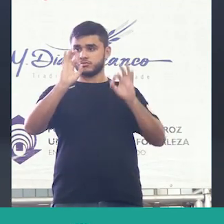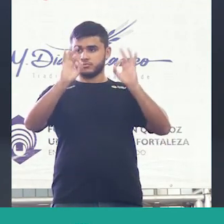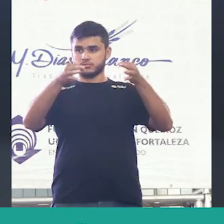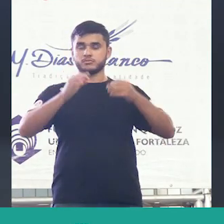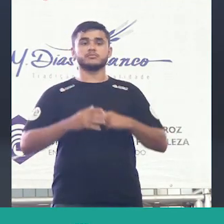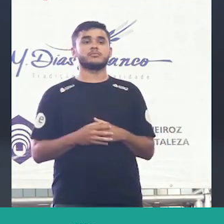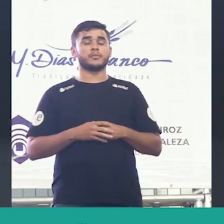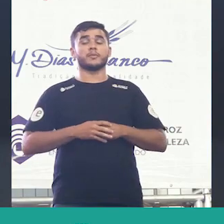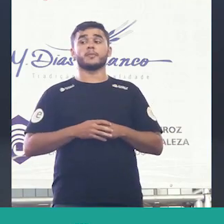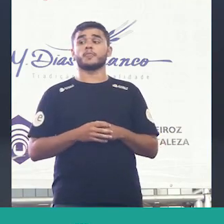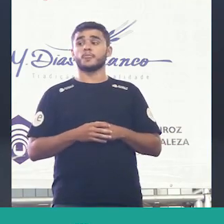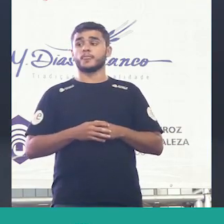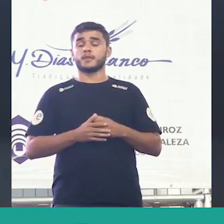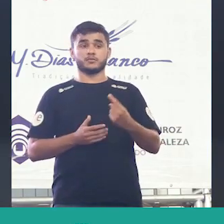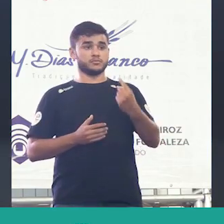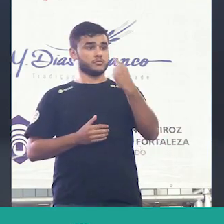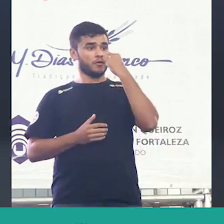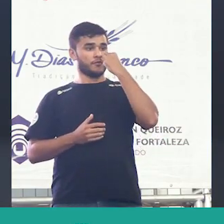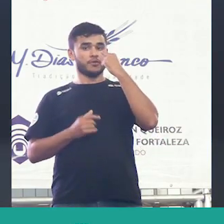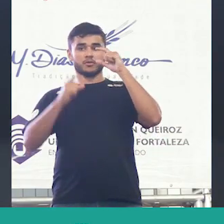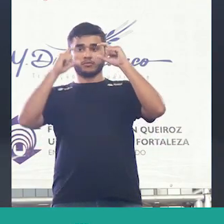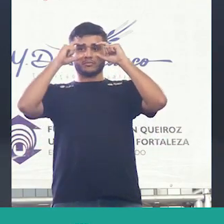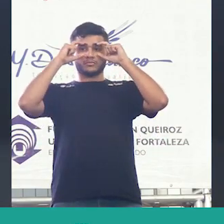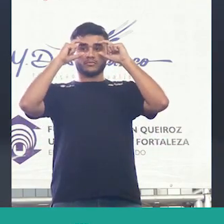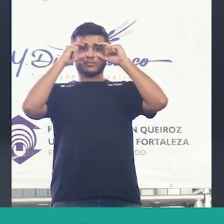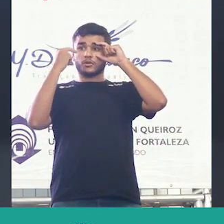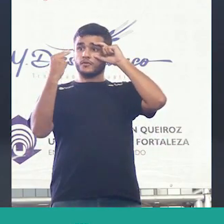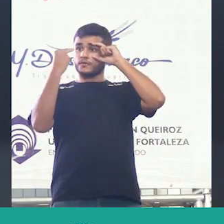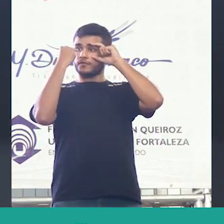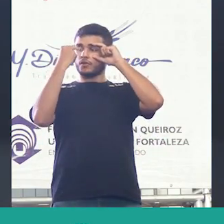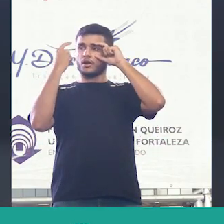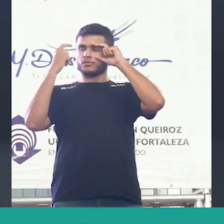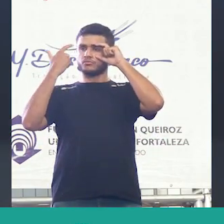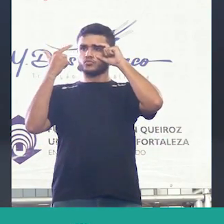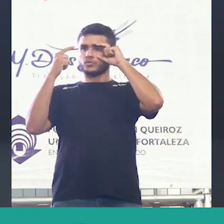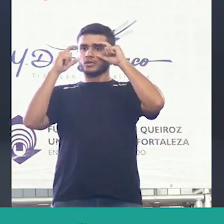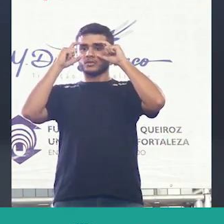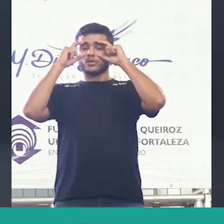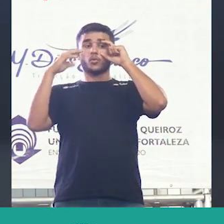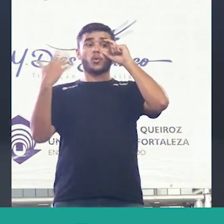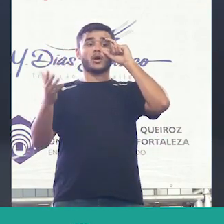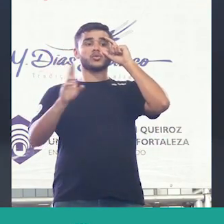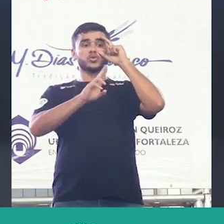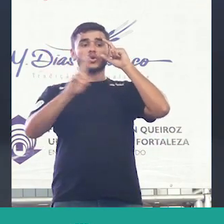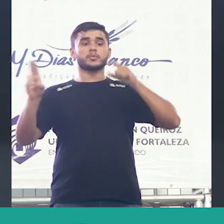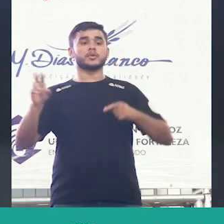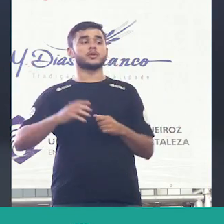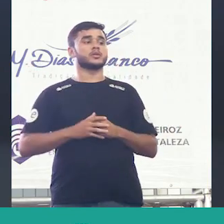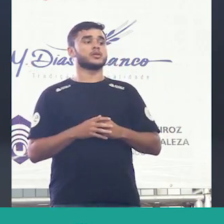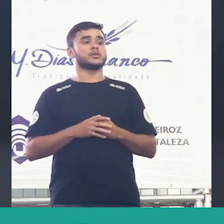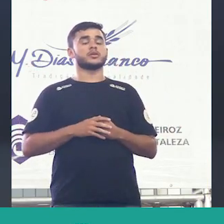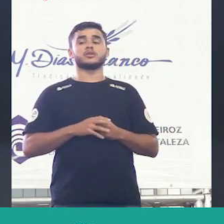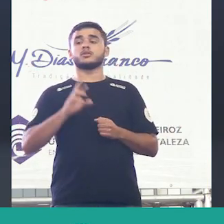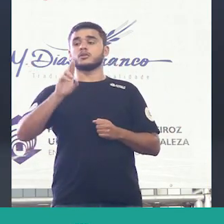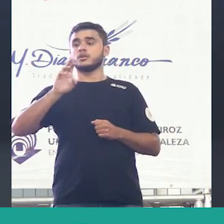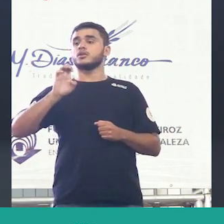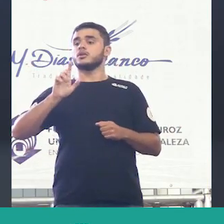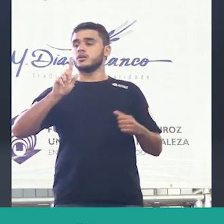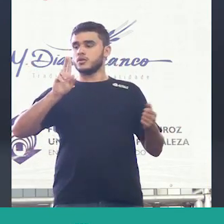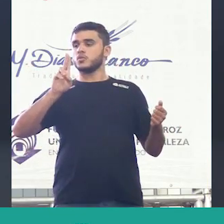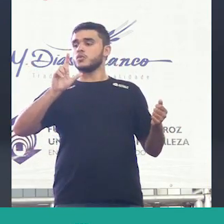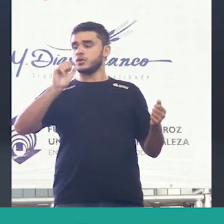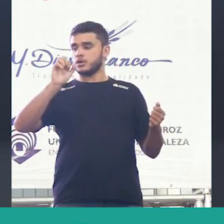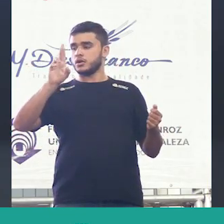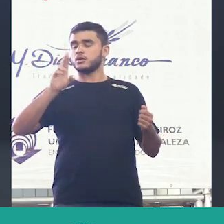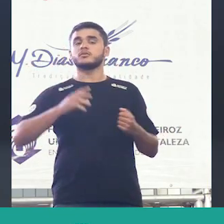Reflexão difusa. Olhou para o meu olho. Viu o meu olho. Não viu a lente. Que reflexão é essa que acontece?